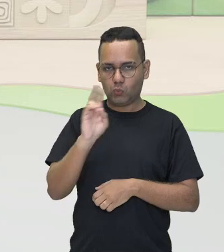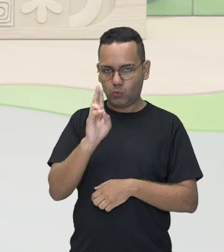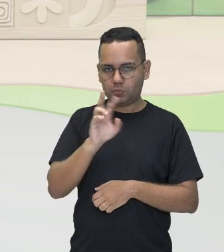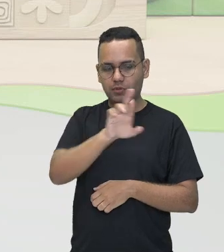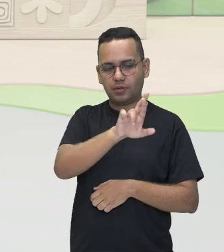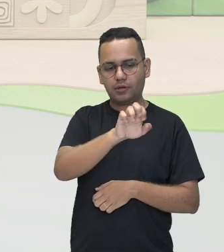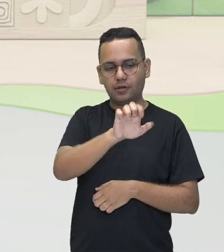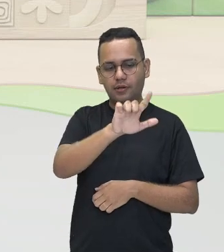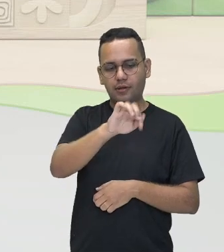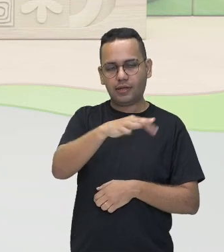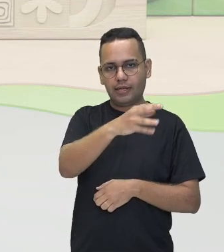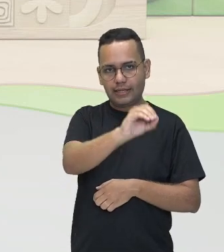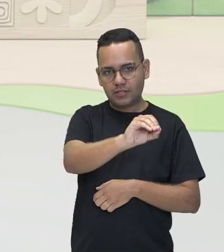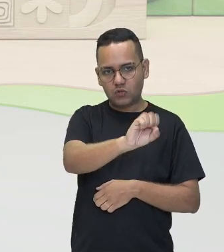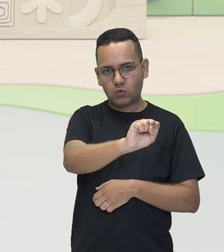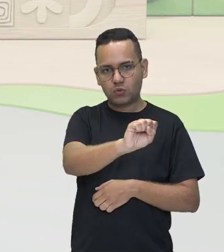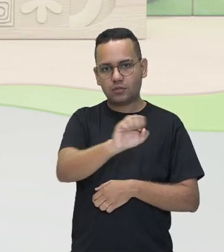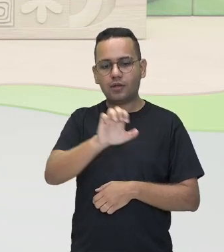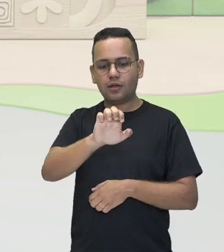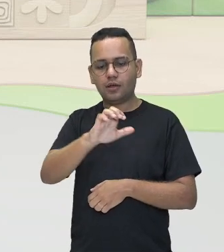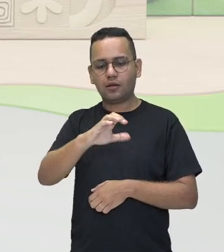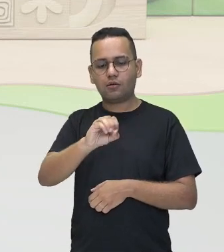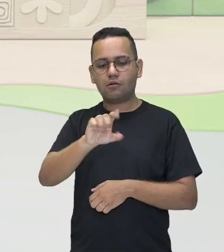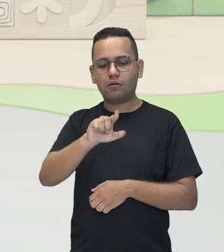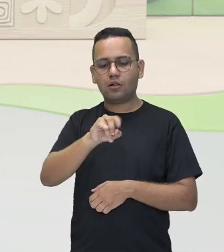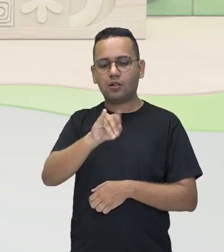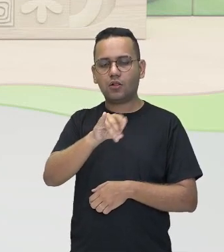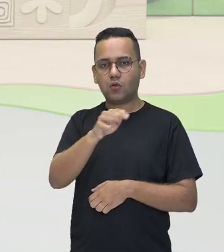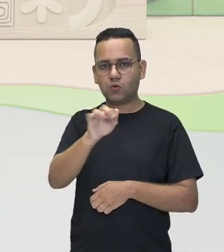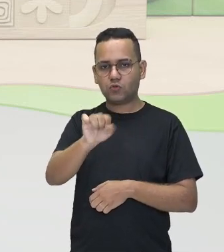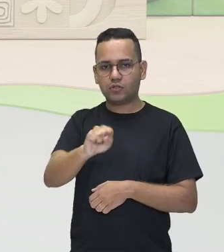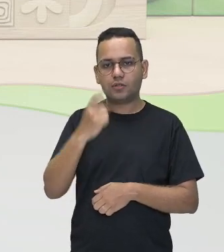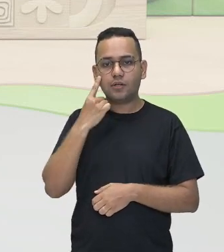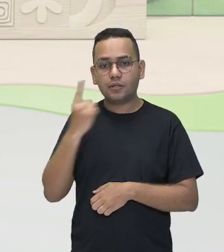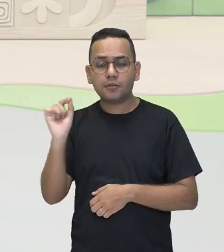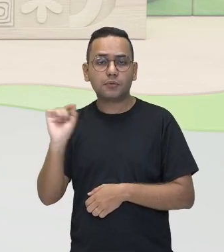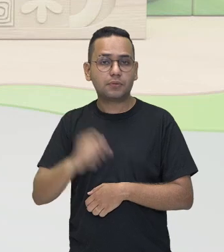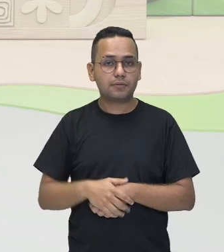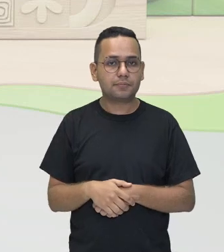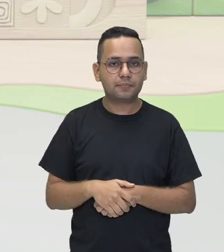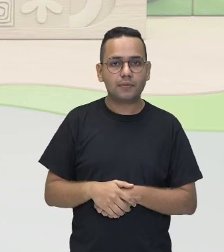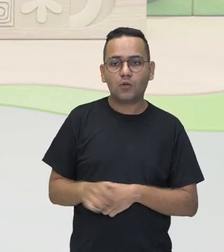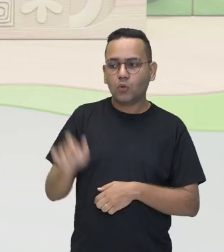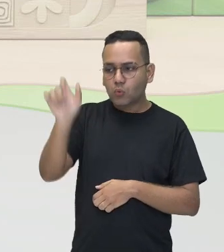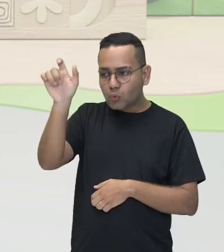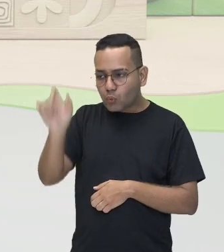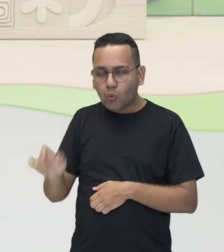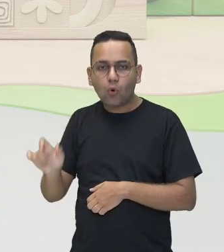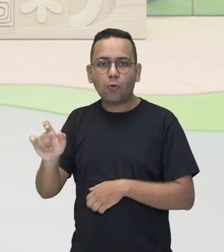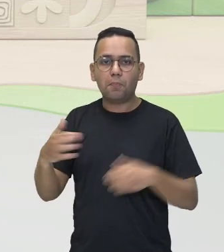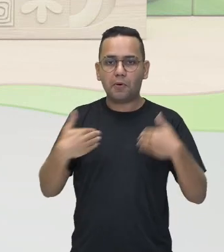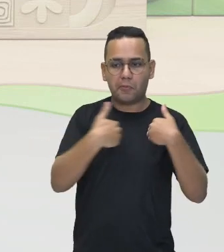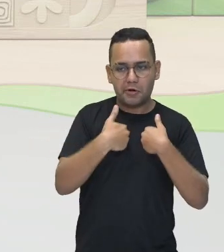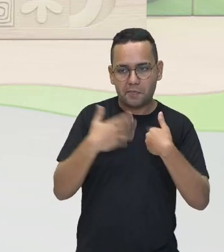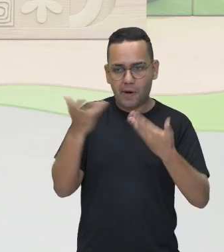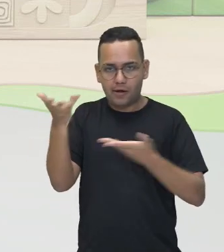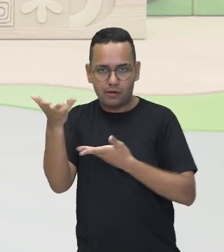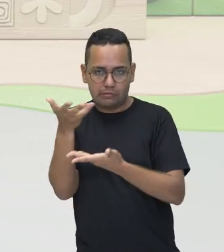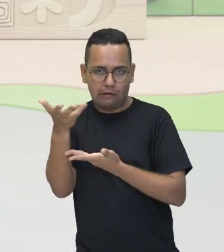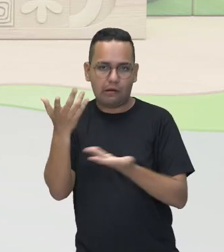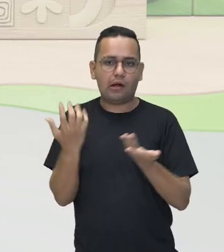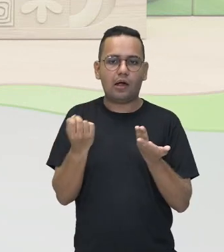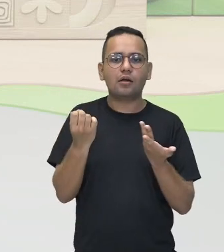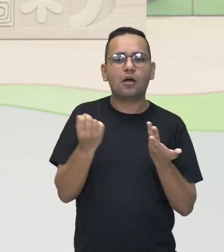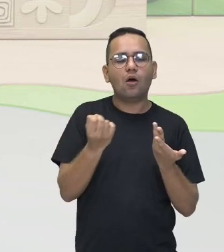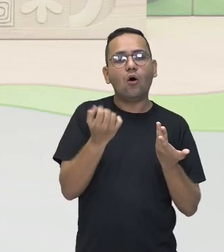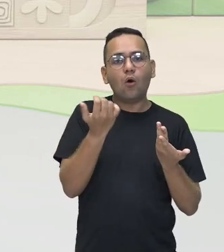que é o que a gente observa ali nas imagens, né? Interação do homem com animais, interação de seres vivos no fundo do mar,